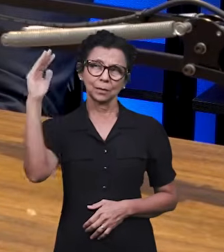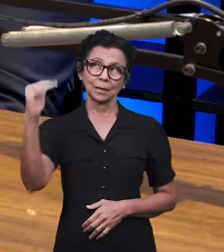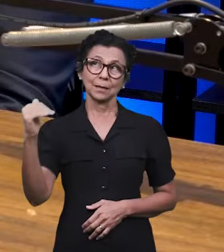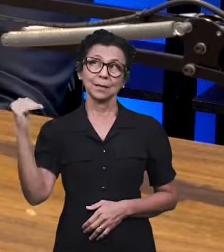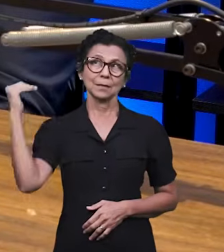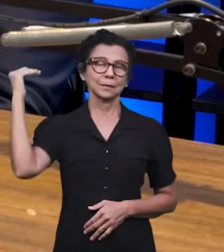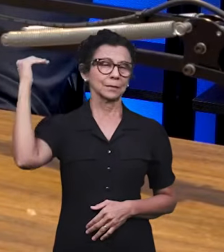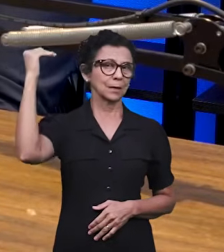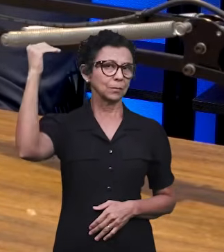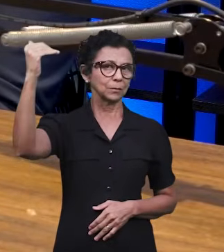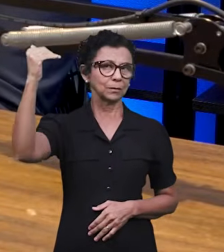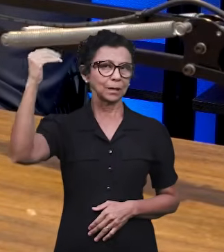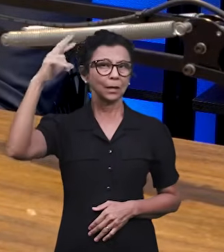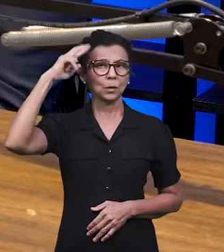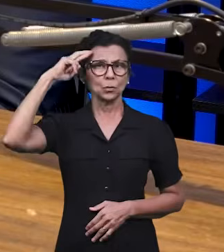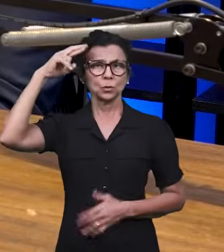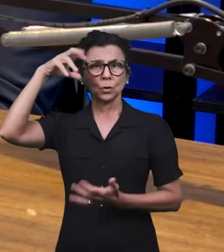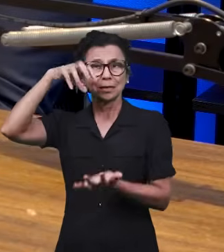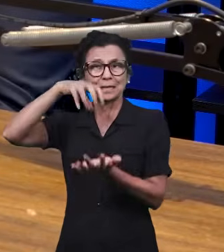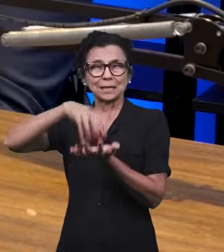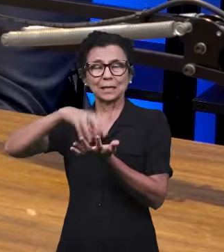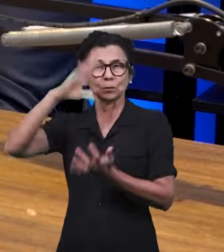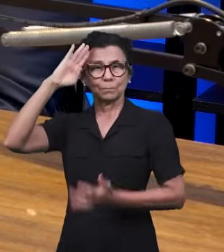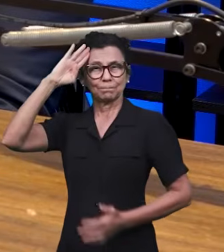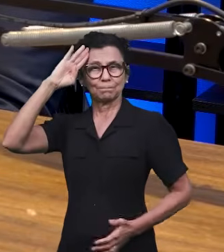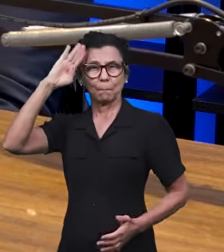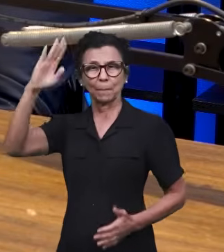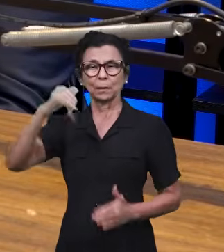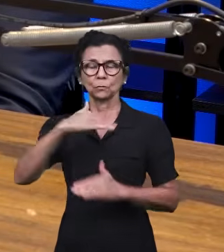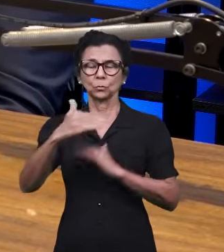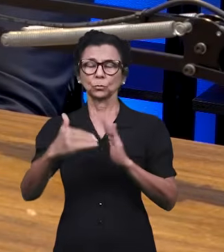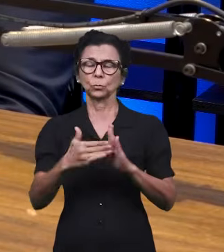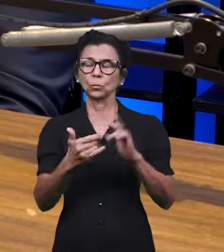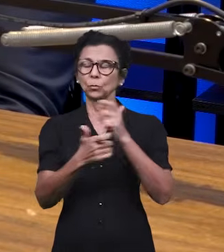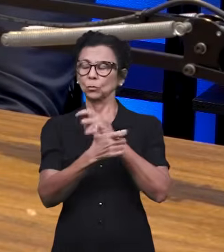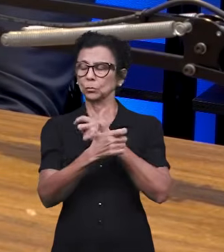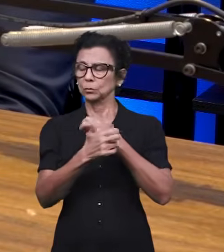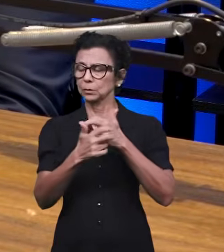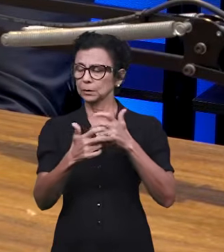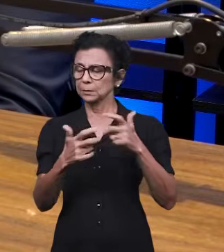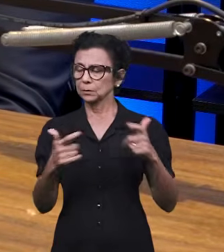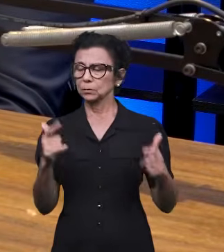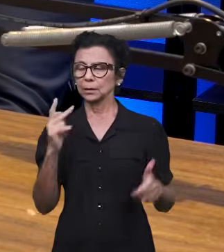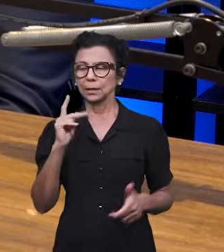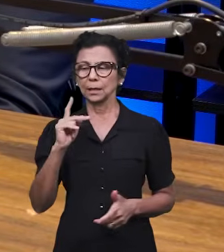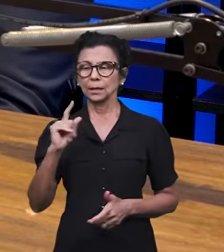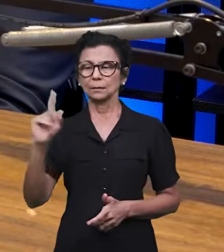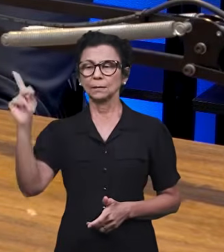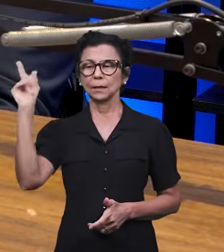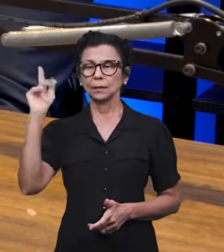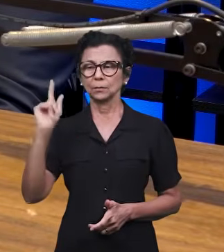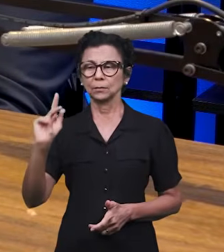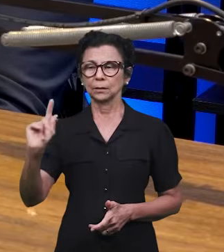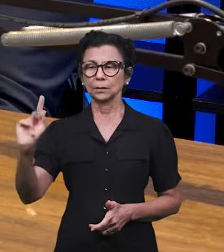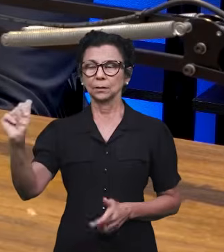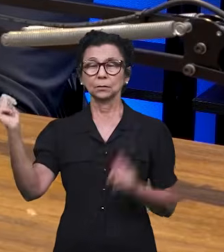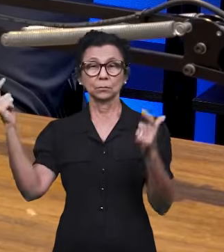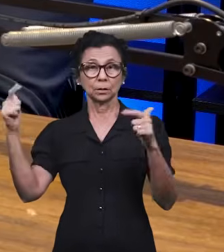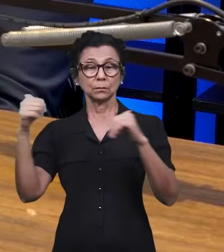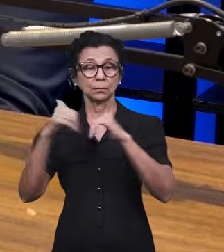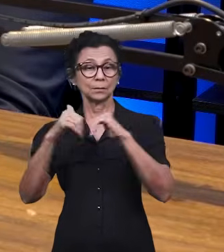né, onde o Senhor é o centro de todas as coisas, né, de eternidade a eternidade, tu és Deus. Então há um lugar